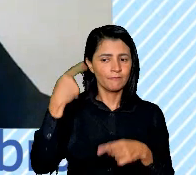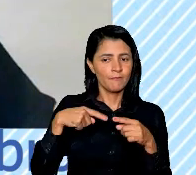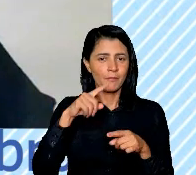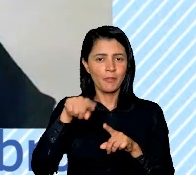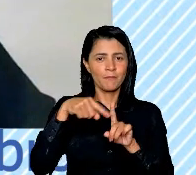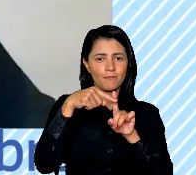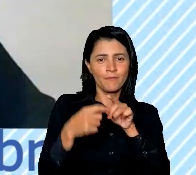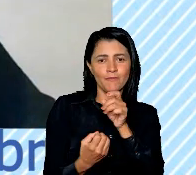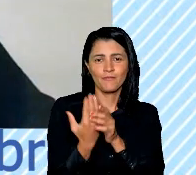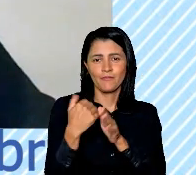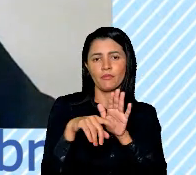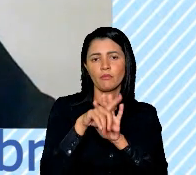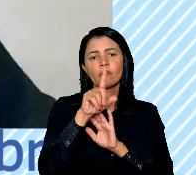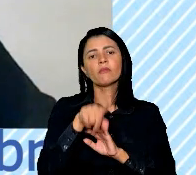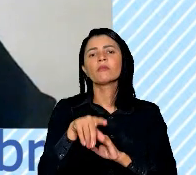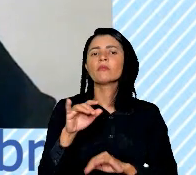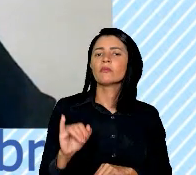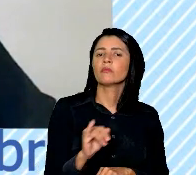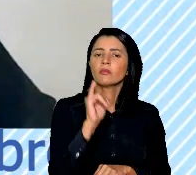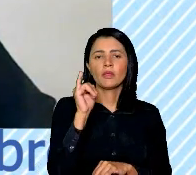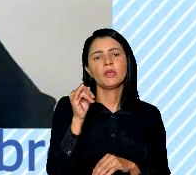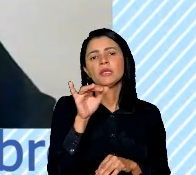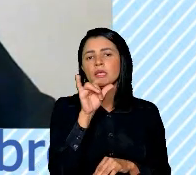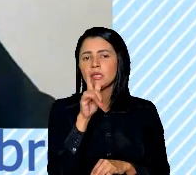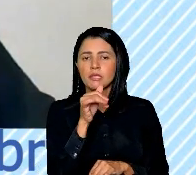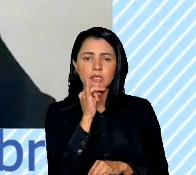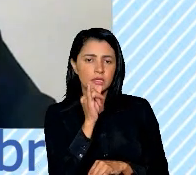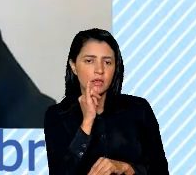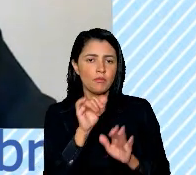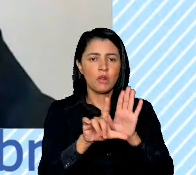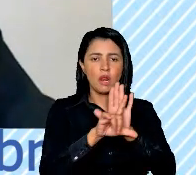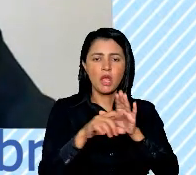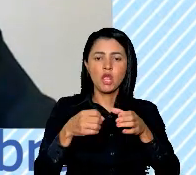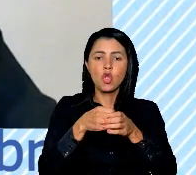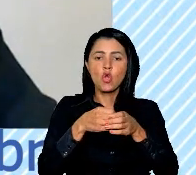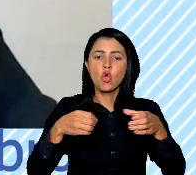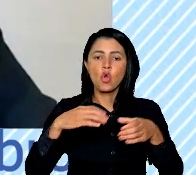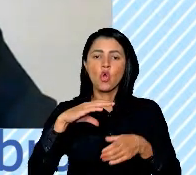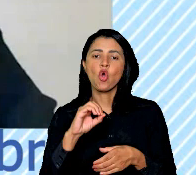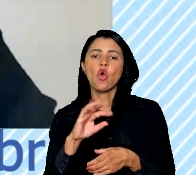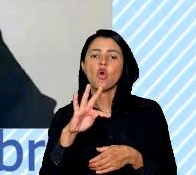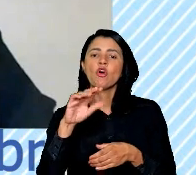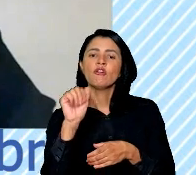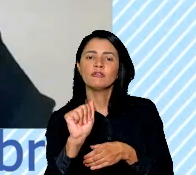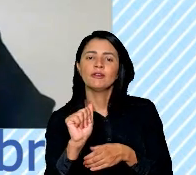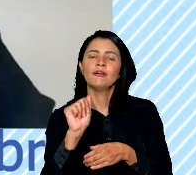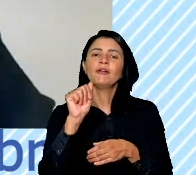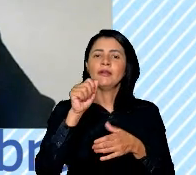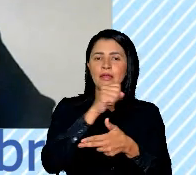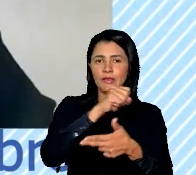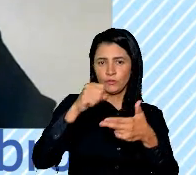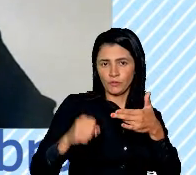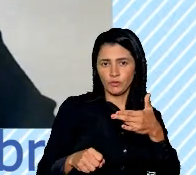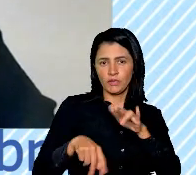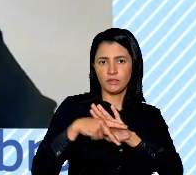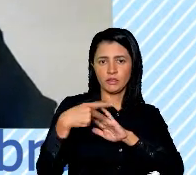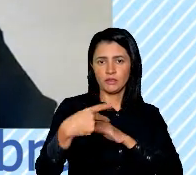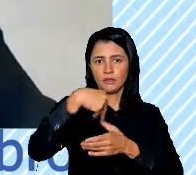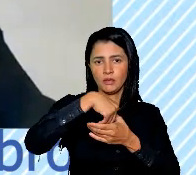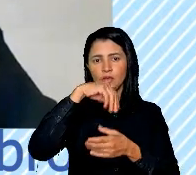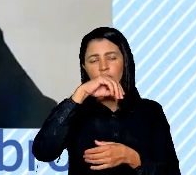como fundamentais, como a lei de cotas e a firme interpretação da jurisprudência dos tribunais, campanhas